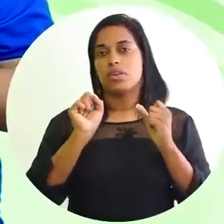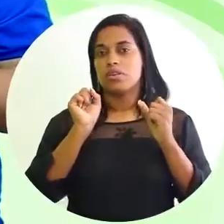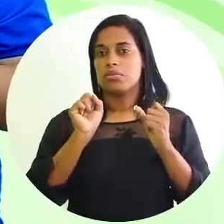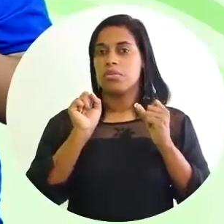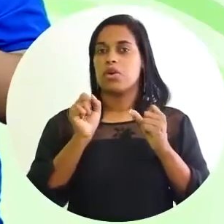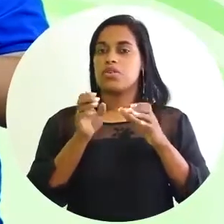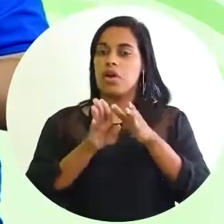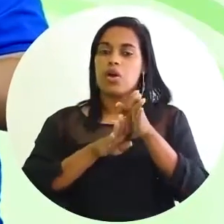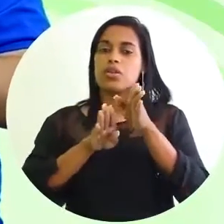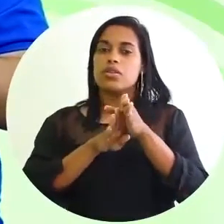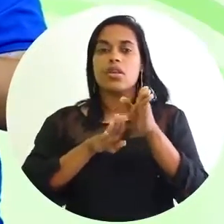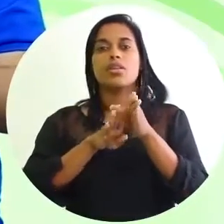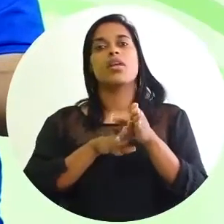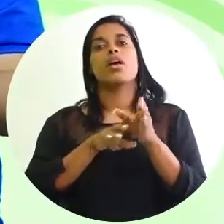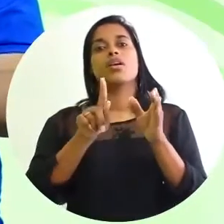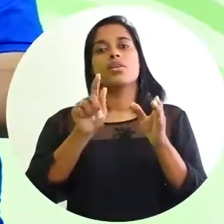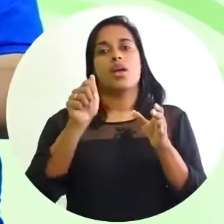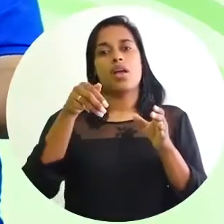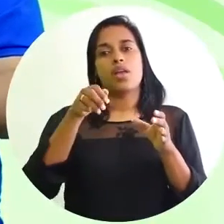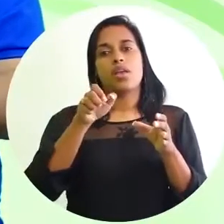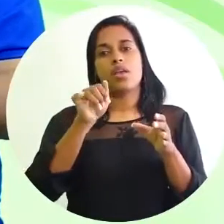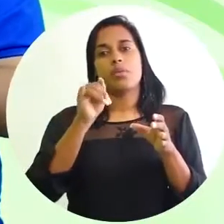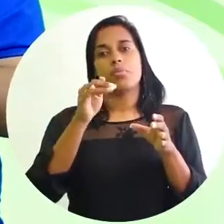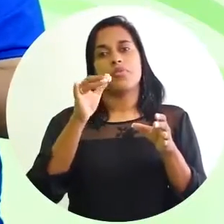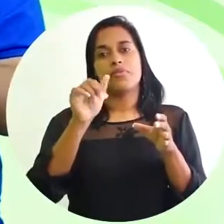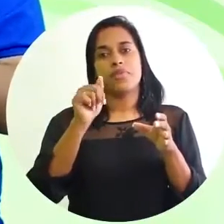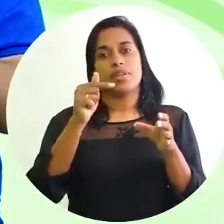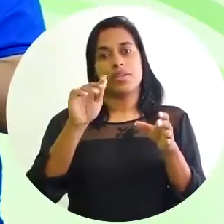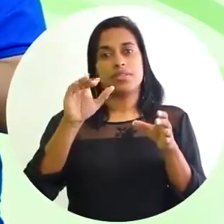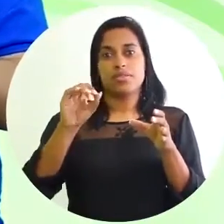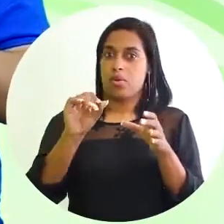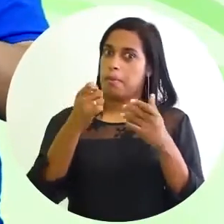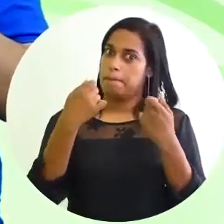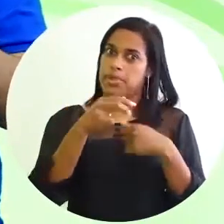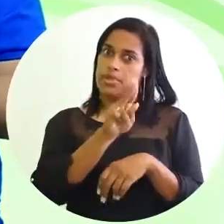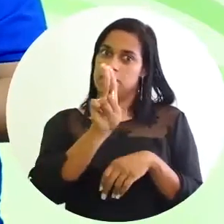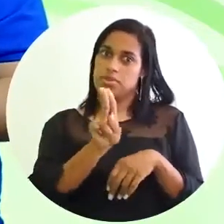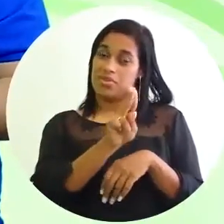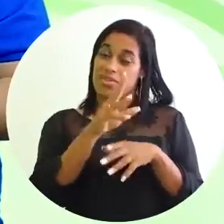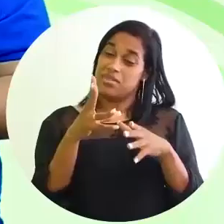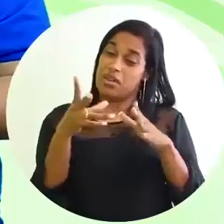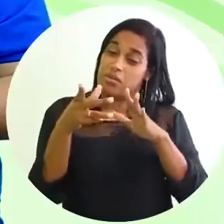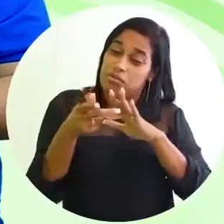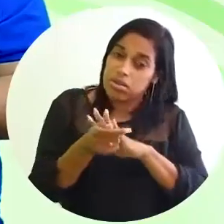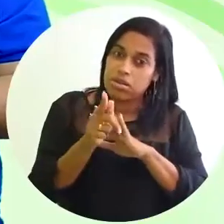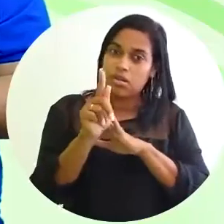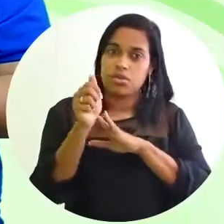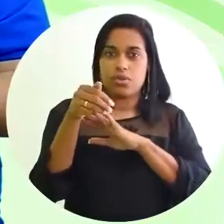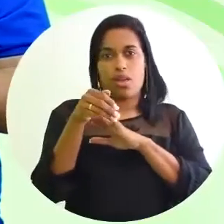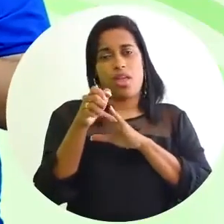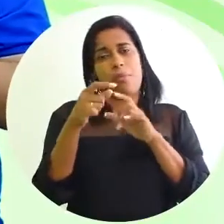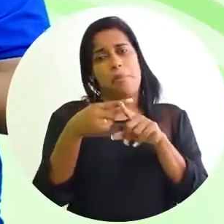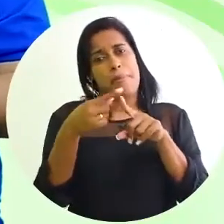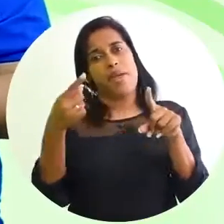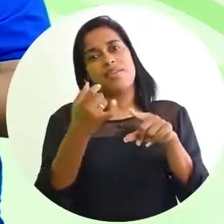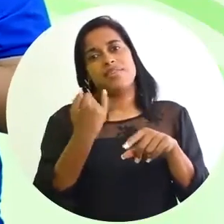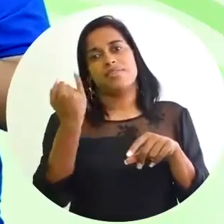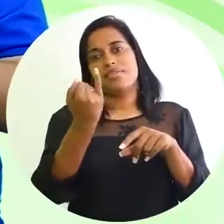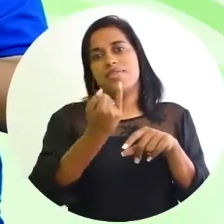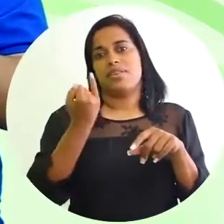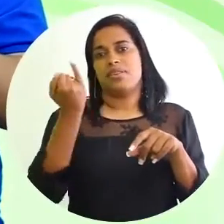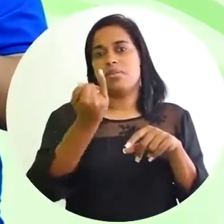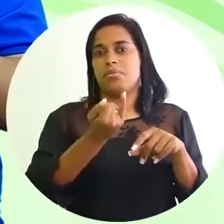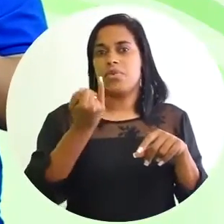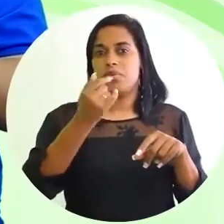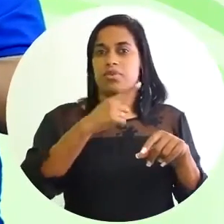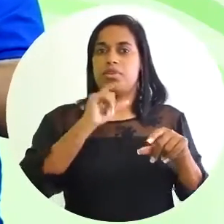guiá-lo. E isso que faz da gamificação tão rica. A gente não precisa utilizar todos os elementos do game, mas é importante que a